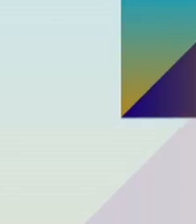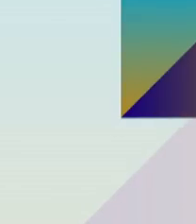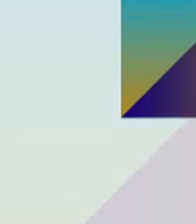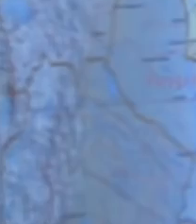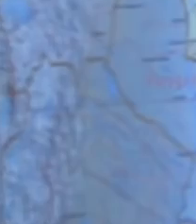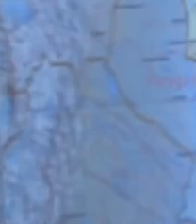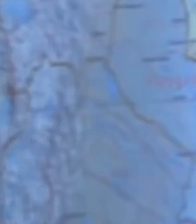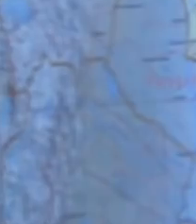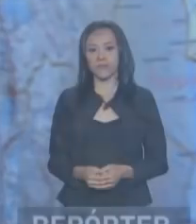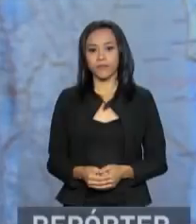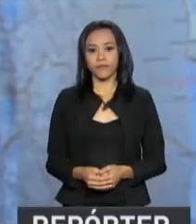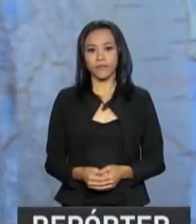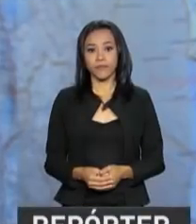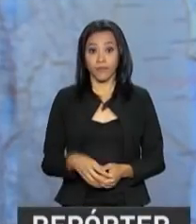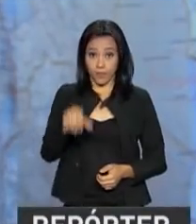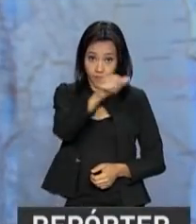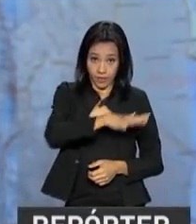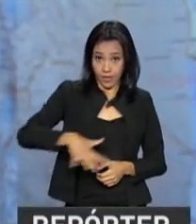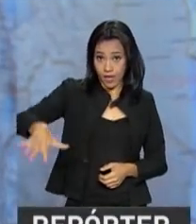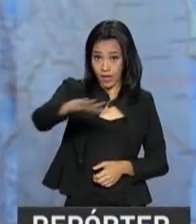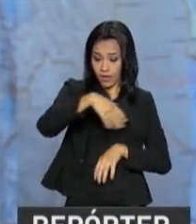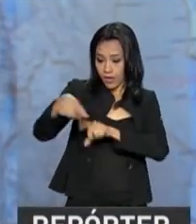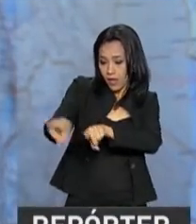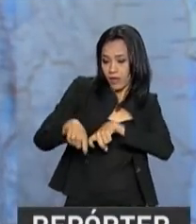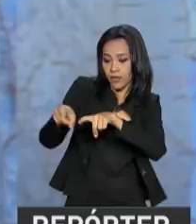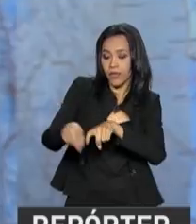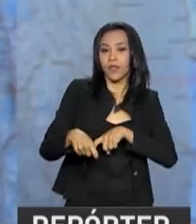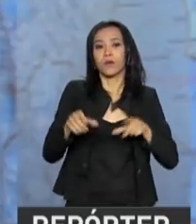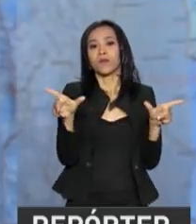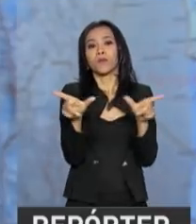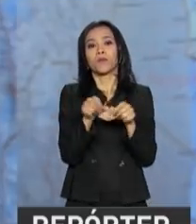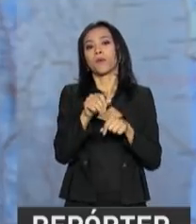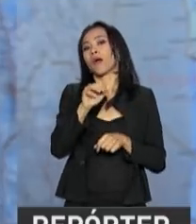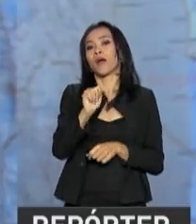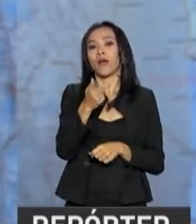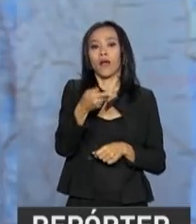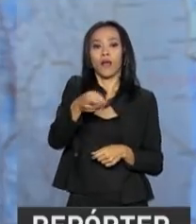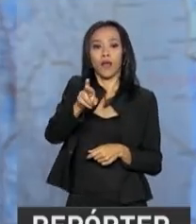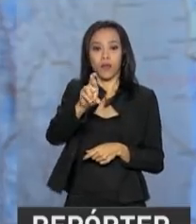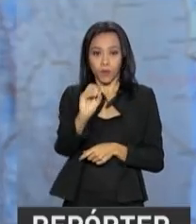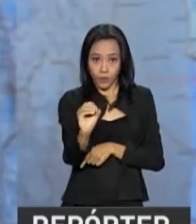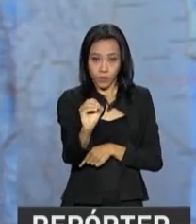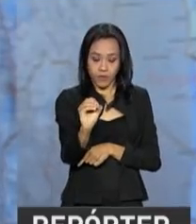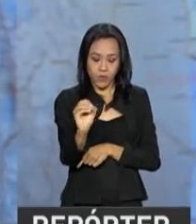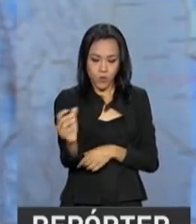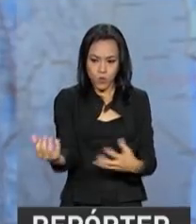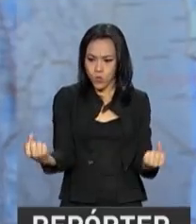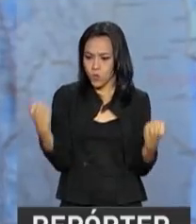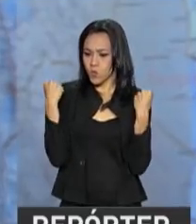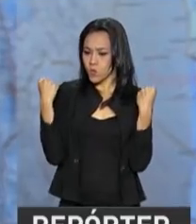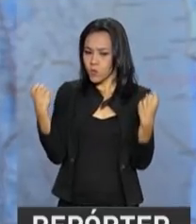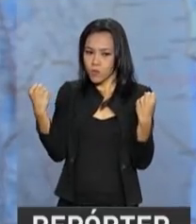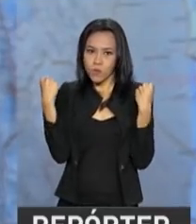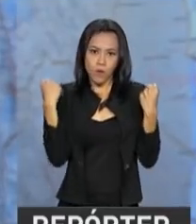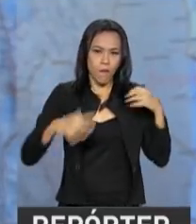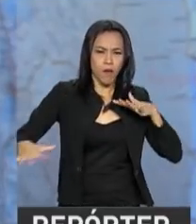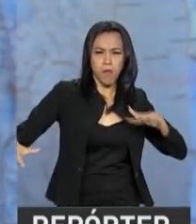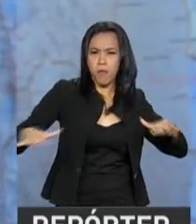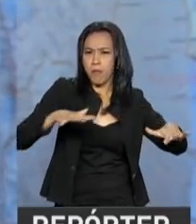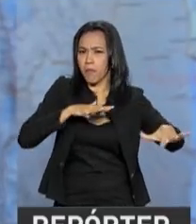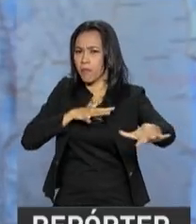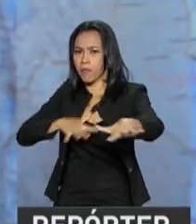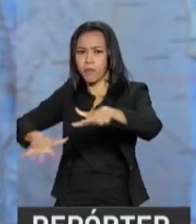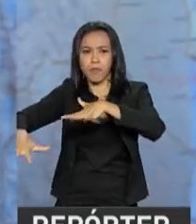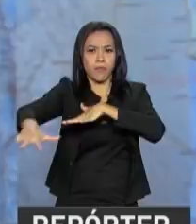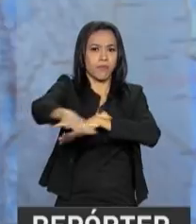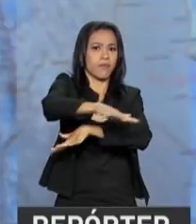o setor agrícola do agronegócio brasileiro é um setor muito pujante e muito dinâmico portanto